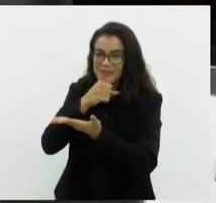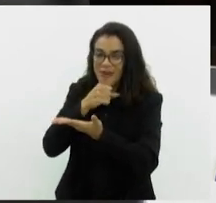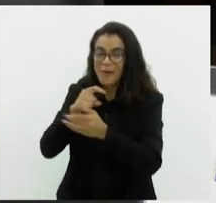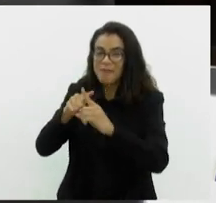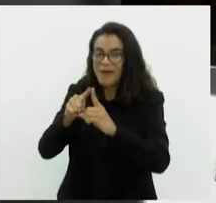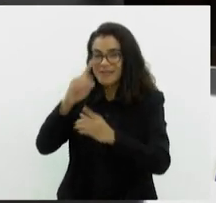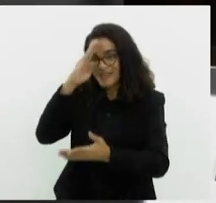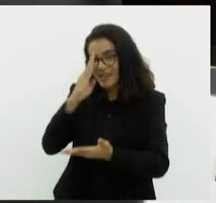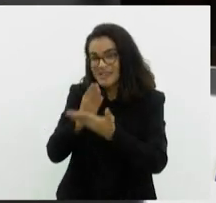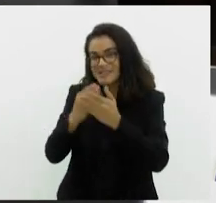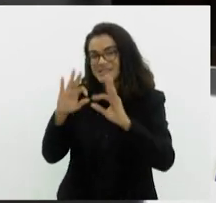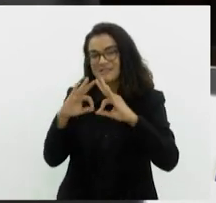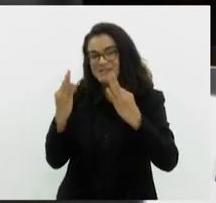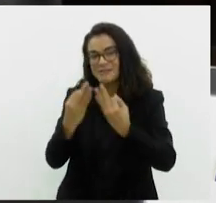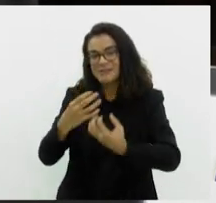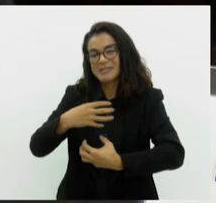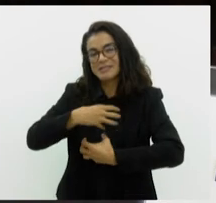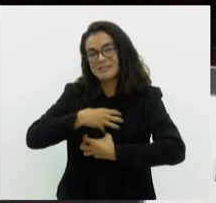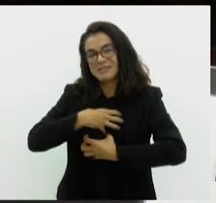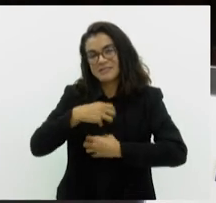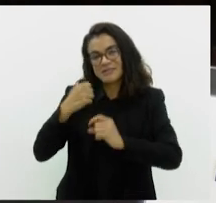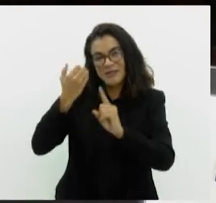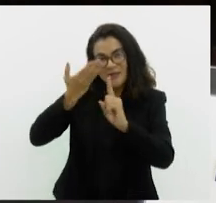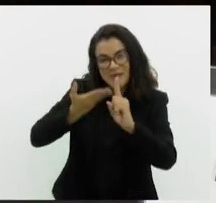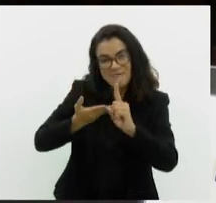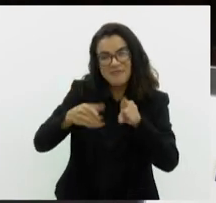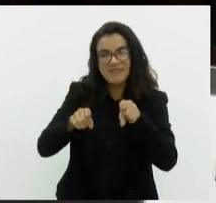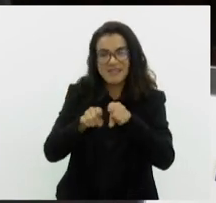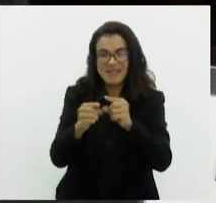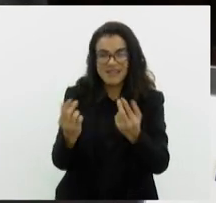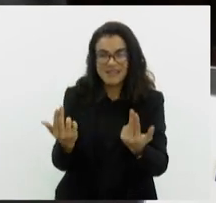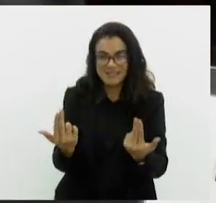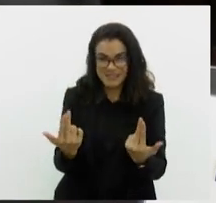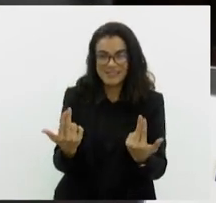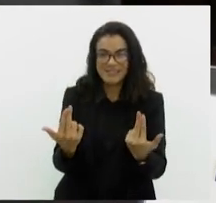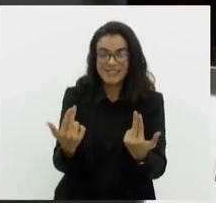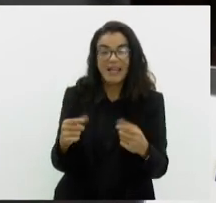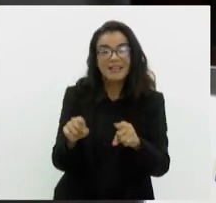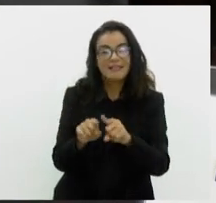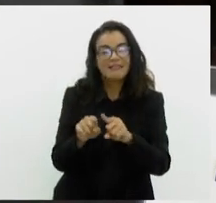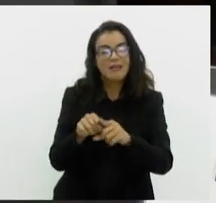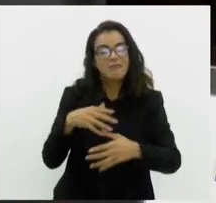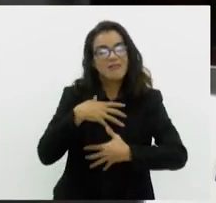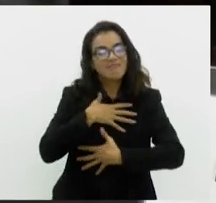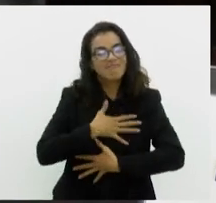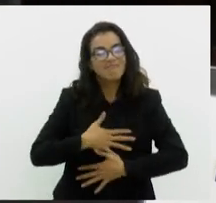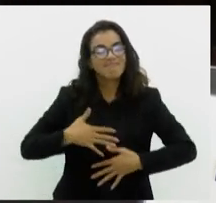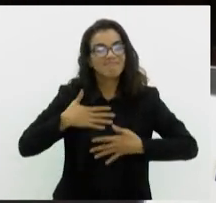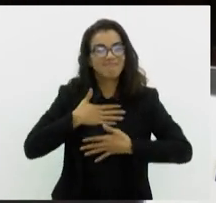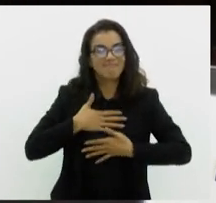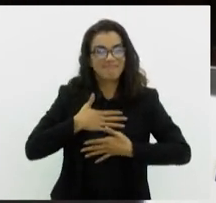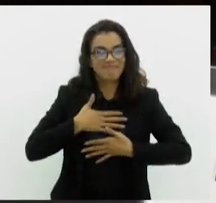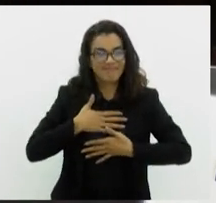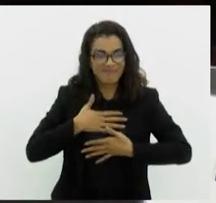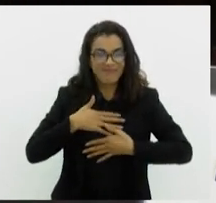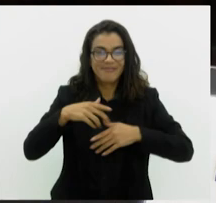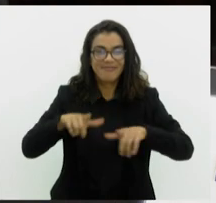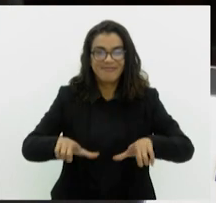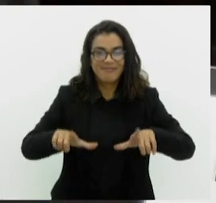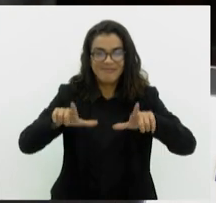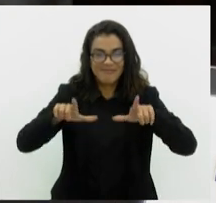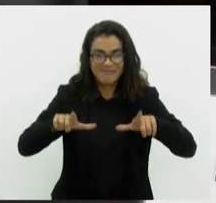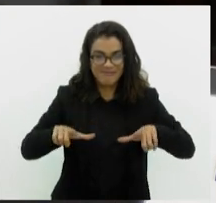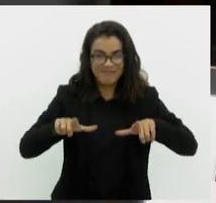que a nossa família também se sinta homenageada e lisonjeada de estar recebendo esse tipo